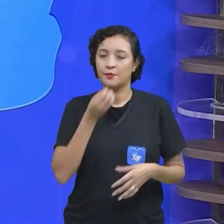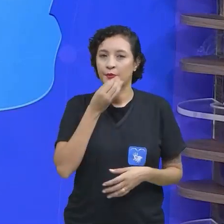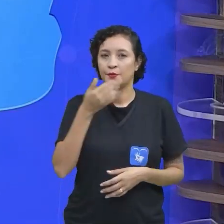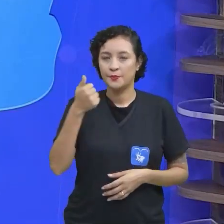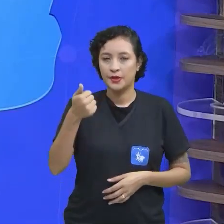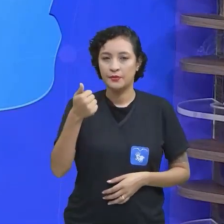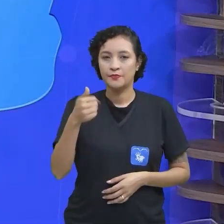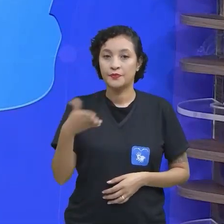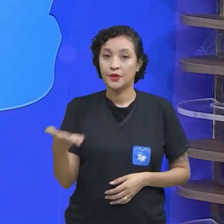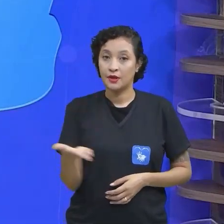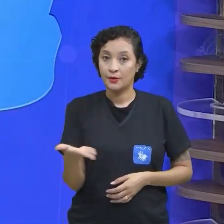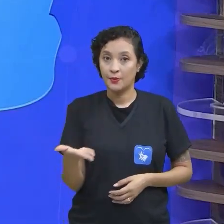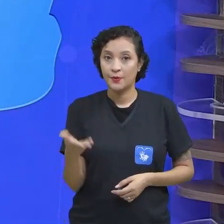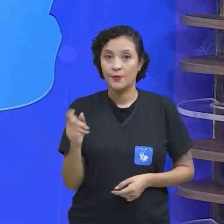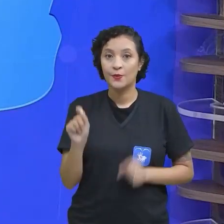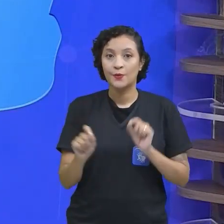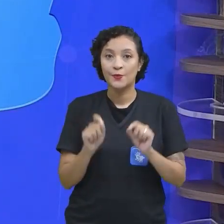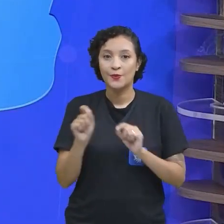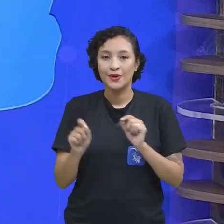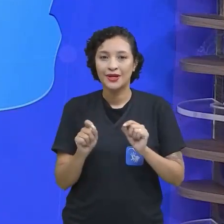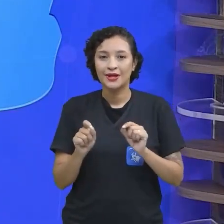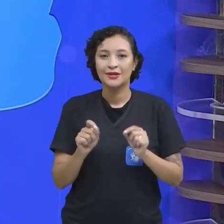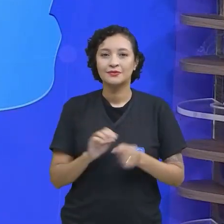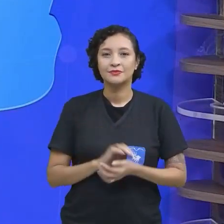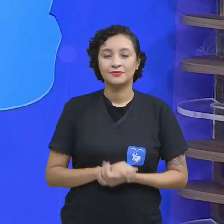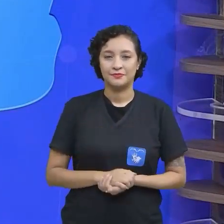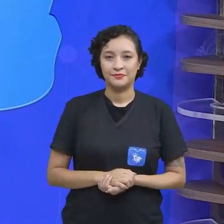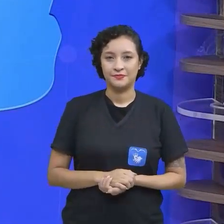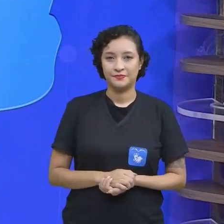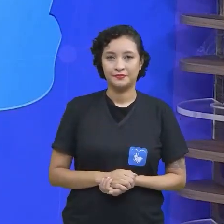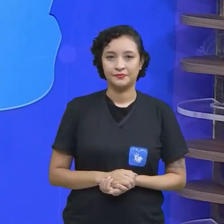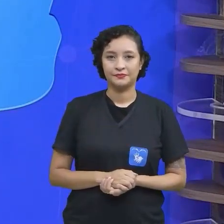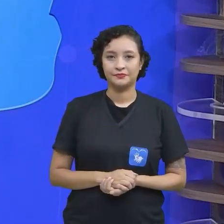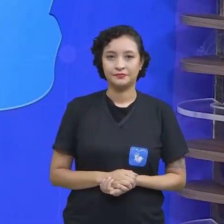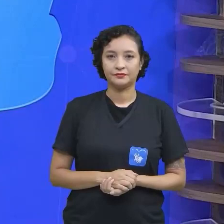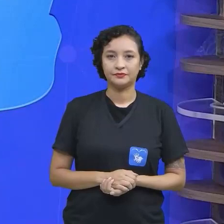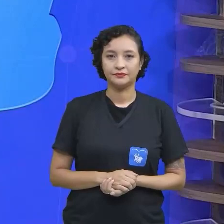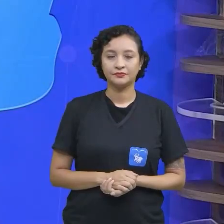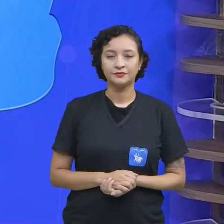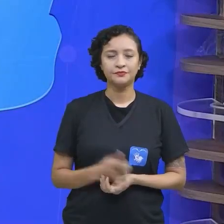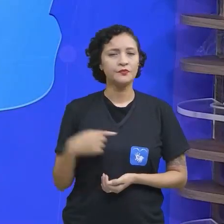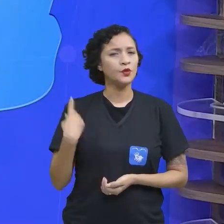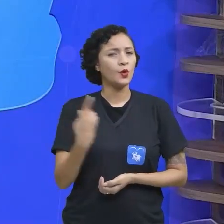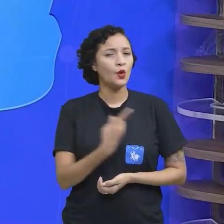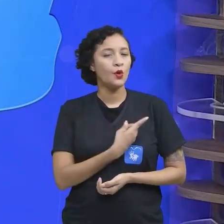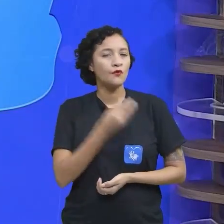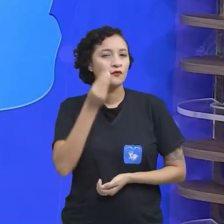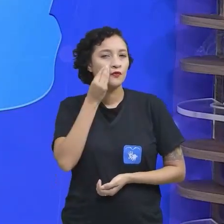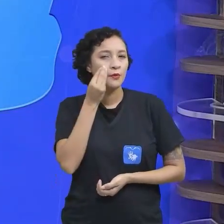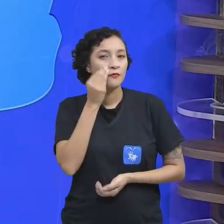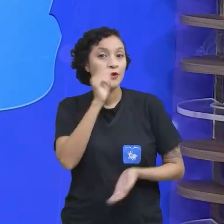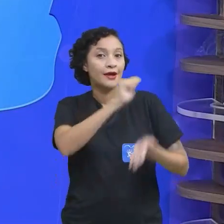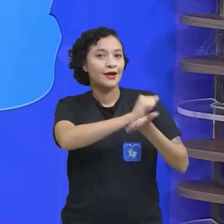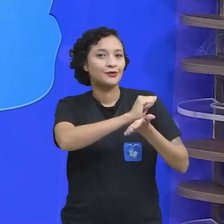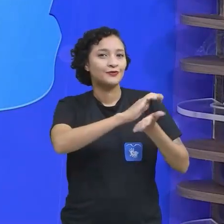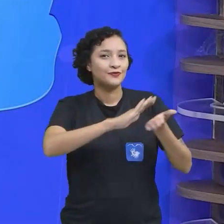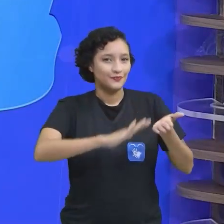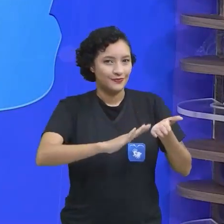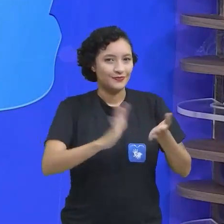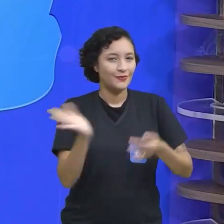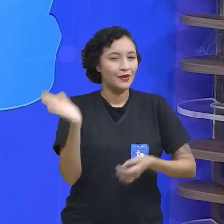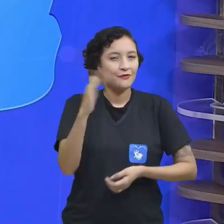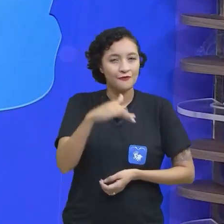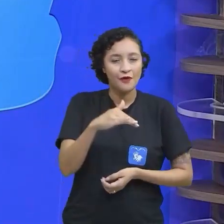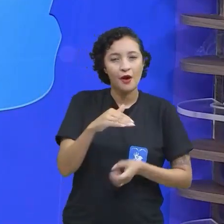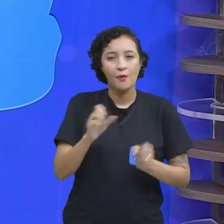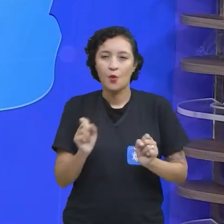Agora chegou a hora de nós irmos pro exercitando, né? Para saber se está tudo ok,